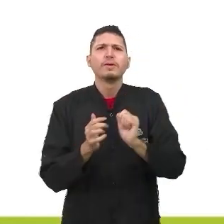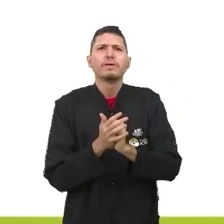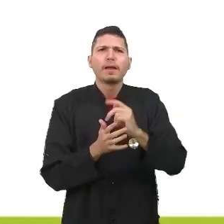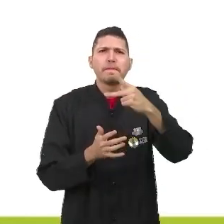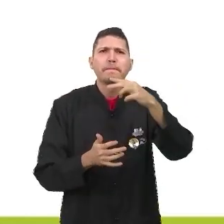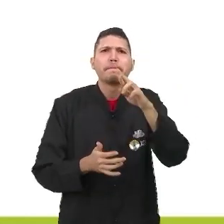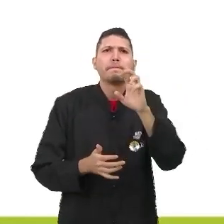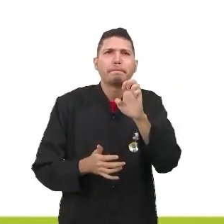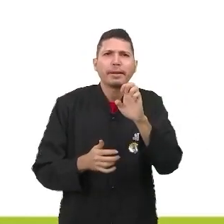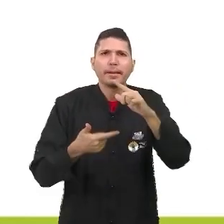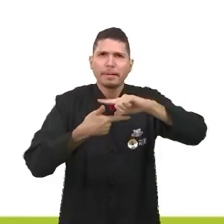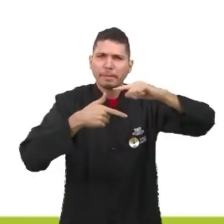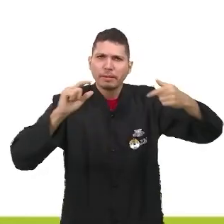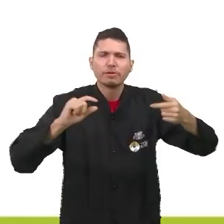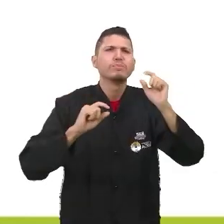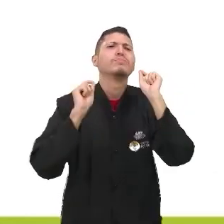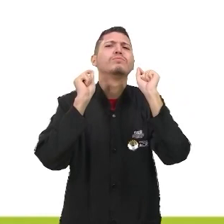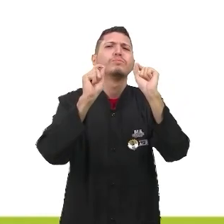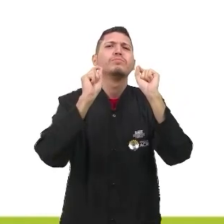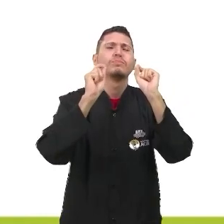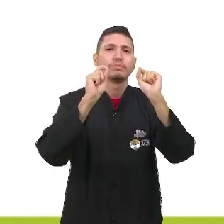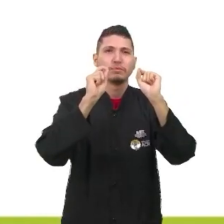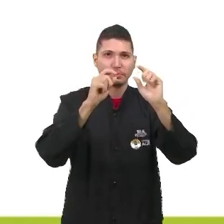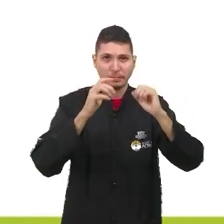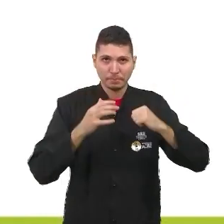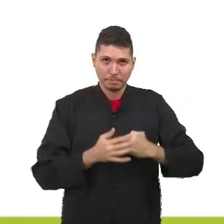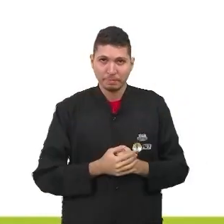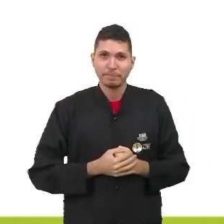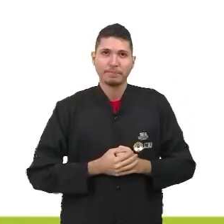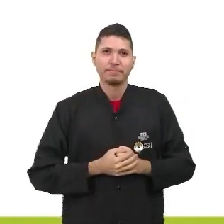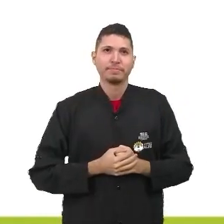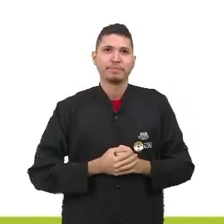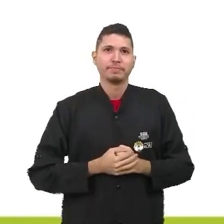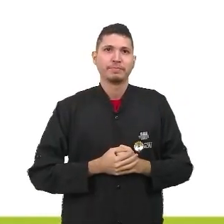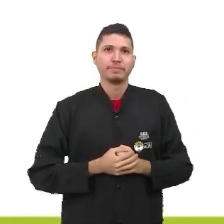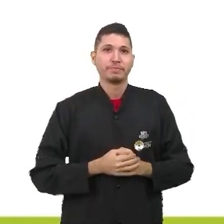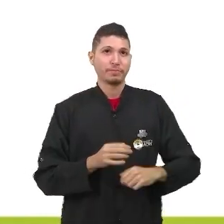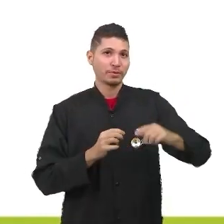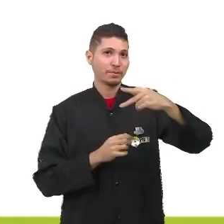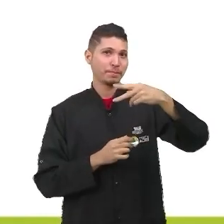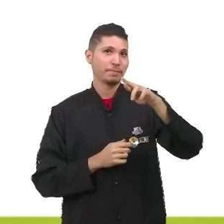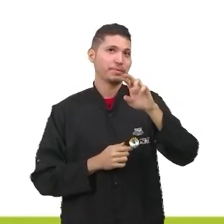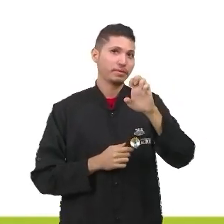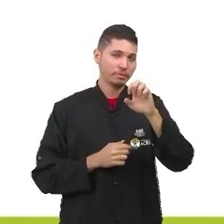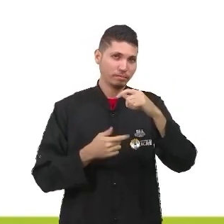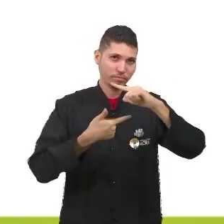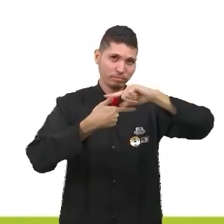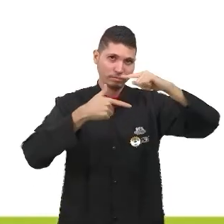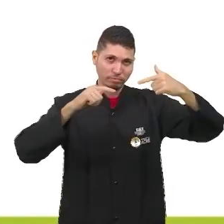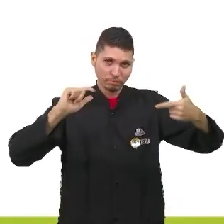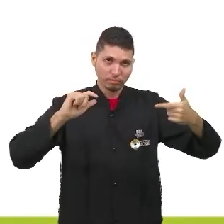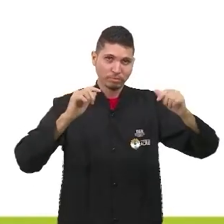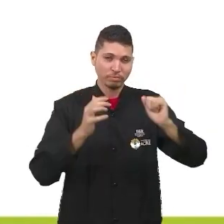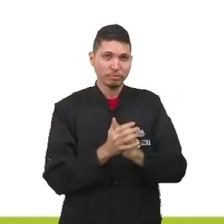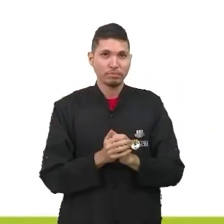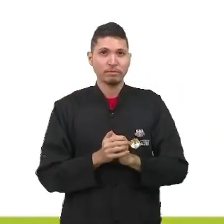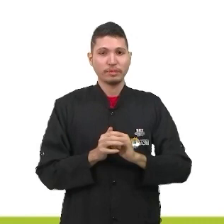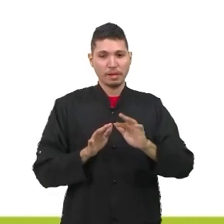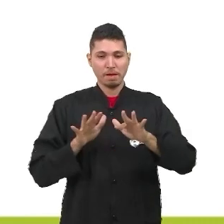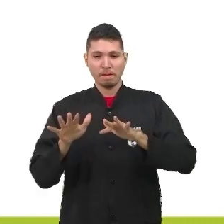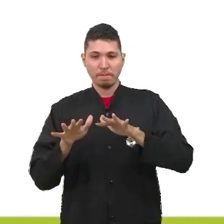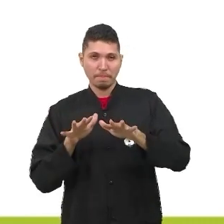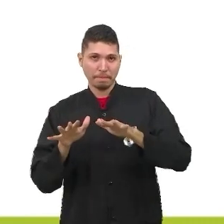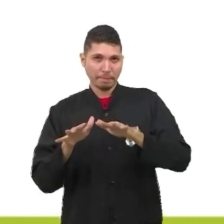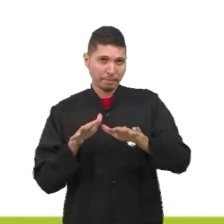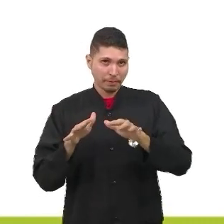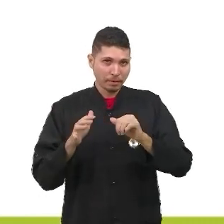das correntes literárias que estamos acostumados a estudar, o pré-modernismo não se trata de um movimento, mas sim ali um